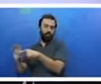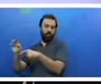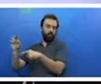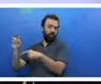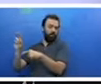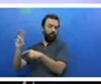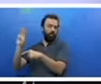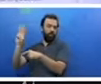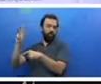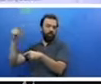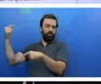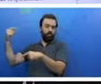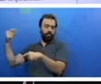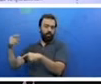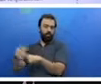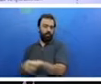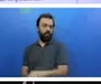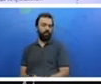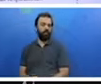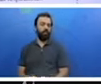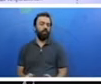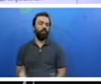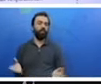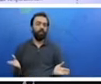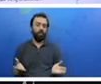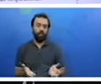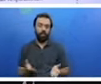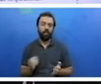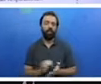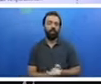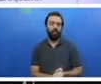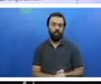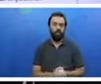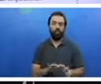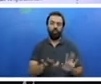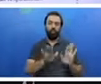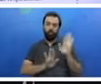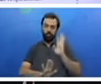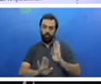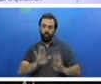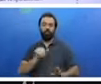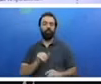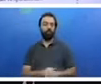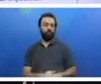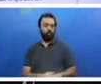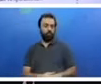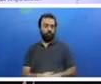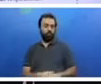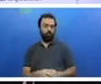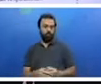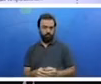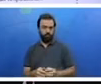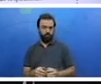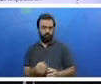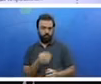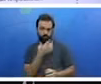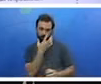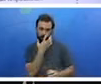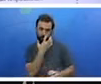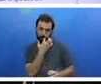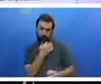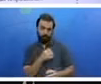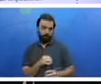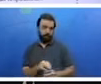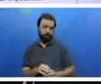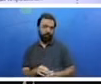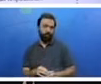ácido. Agora, a gente vai falar um pouquinho sobre os cuidados, né? No manuseio de um ácido, devem ser tomadas